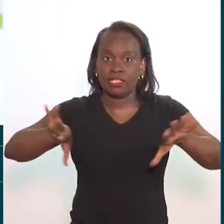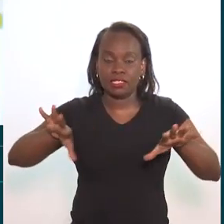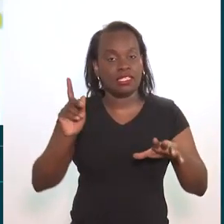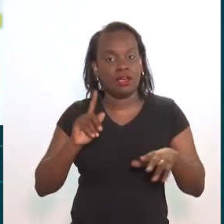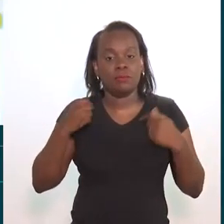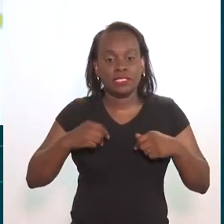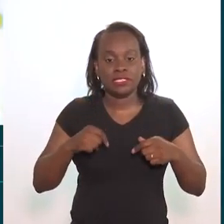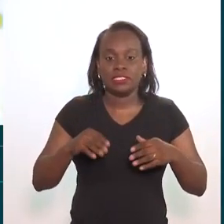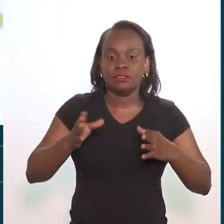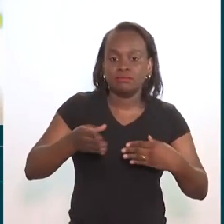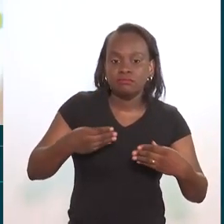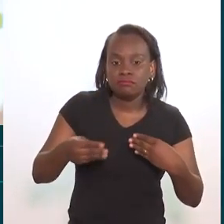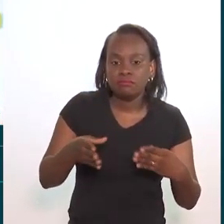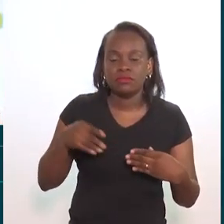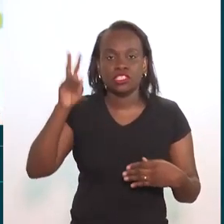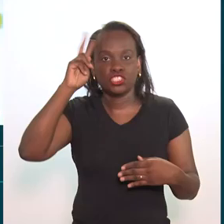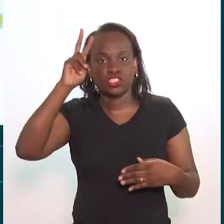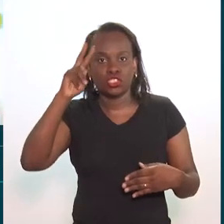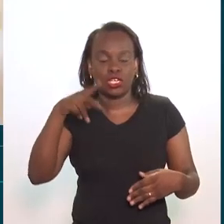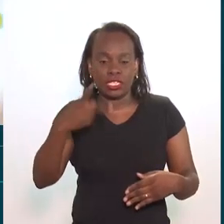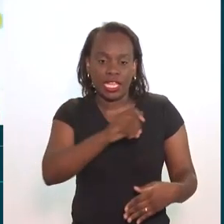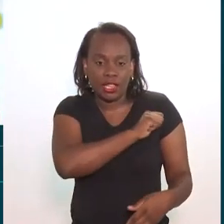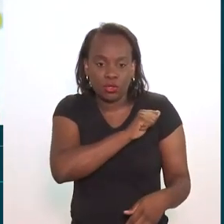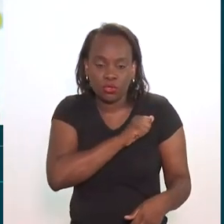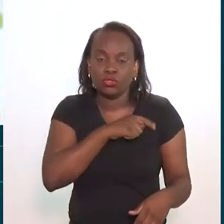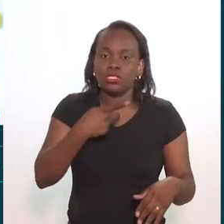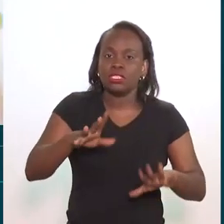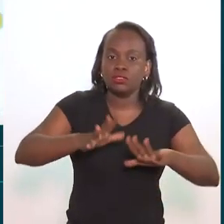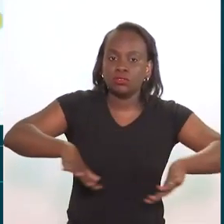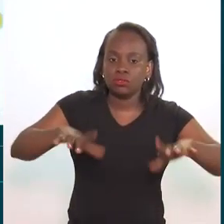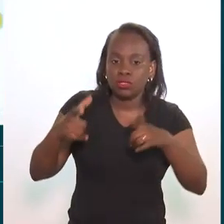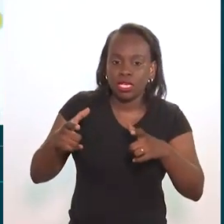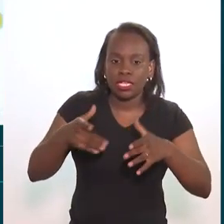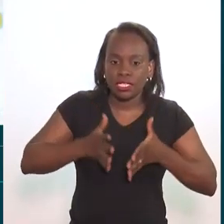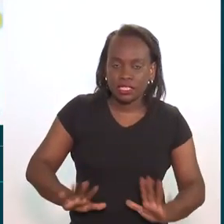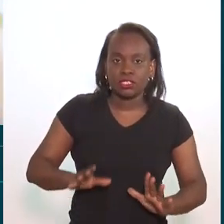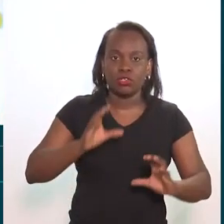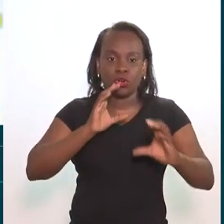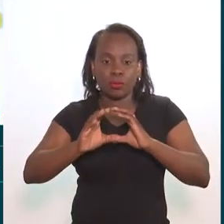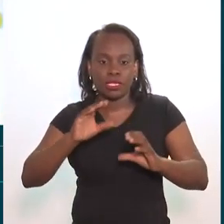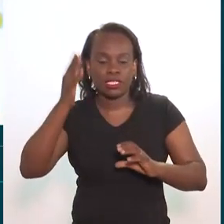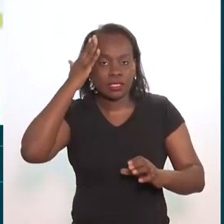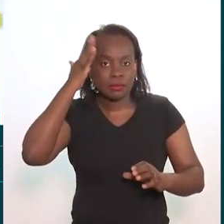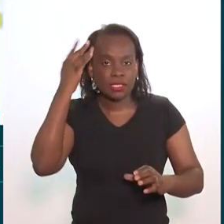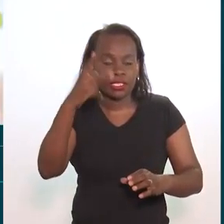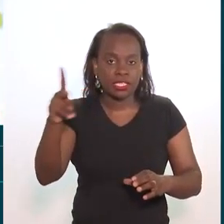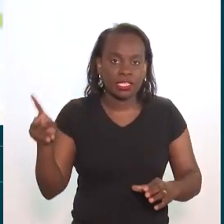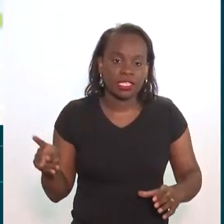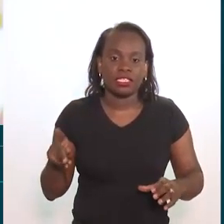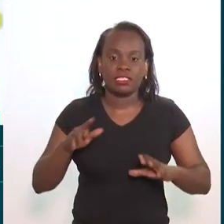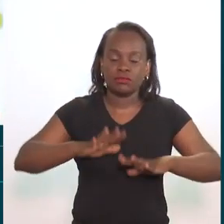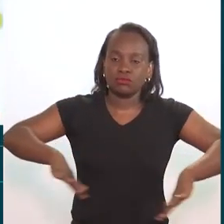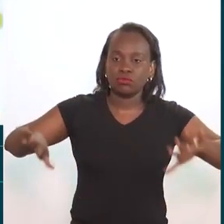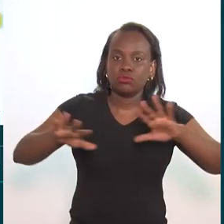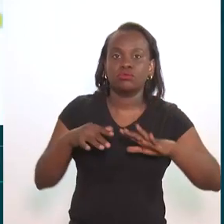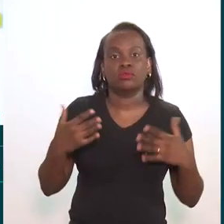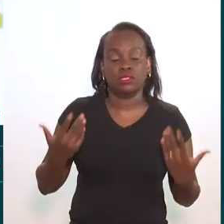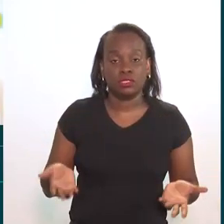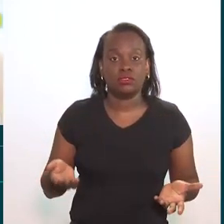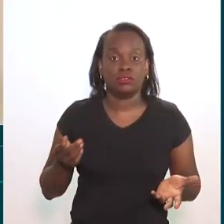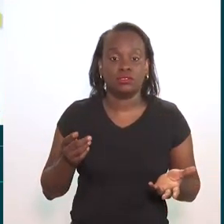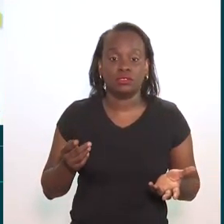do resto. Ela tem que permeabilizar a história do aluno, da sua comunidade, precisa se comunicar com esses saberes que estão no